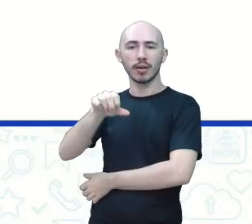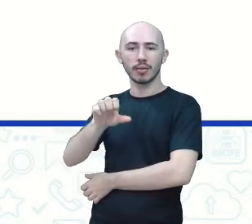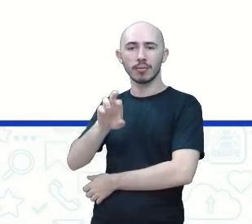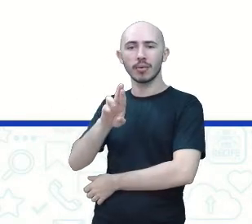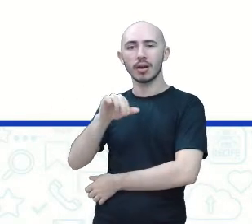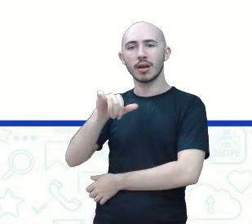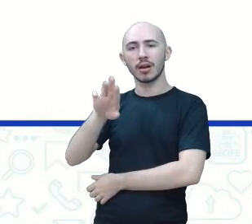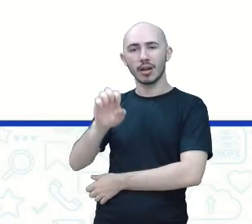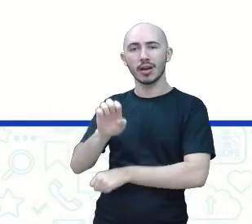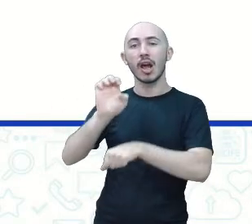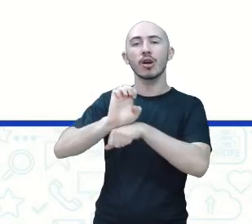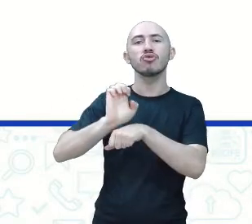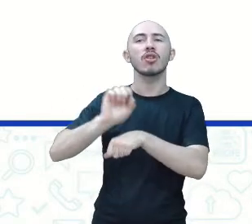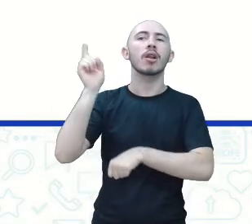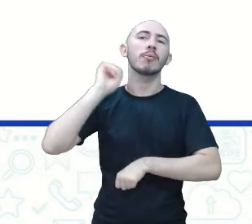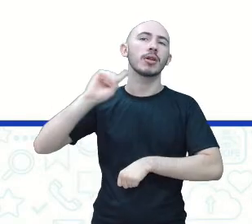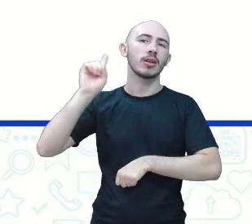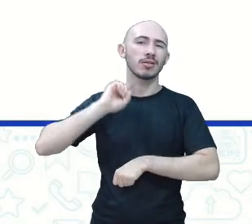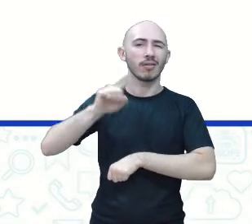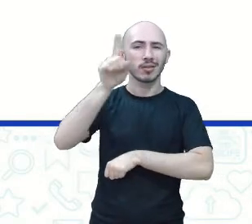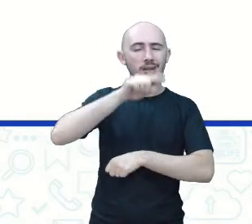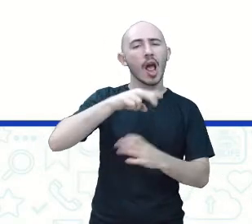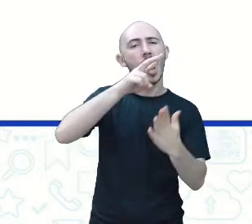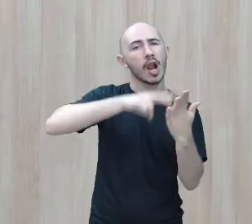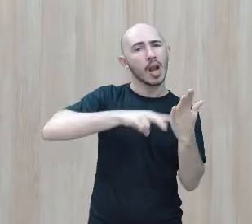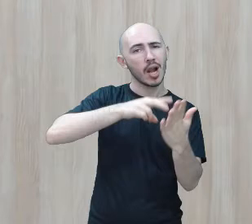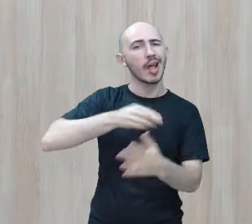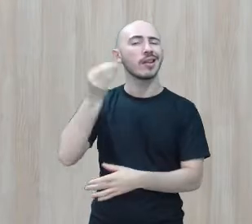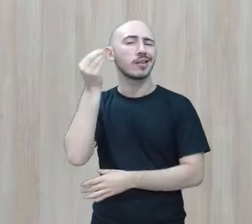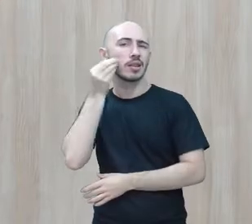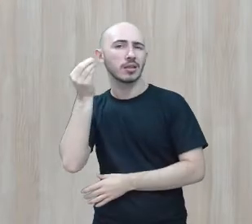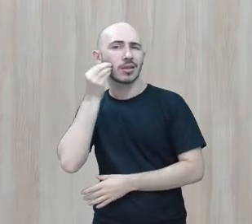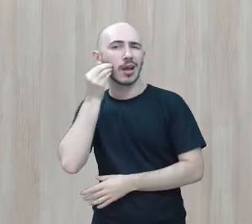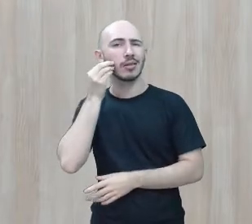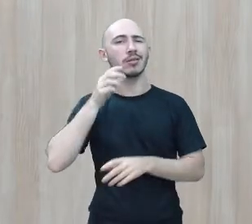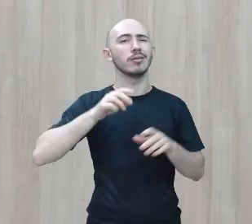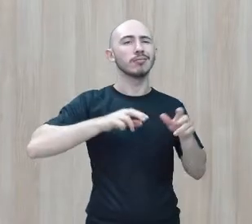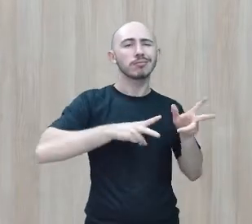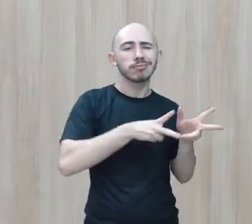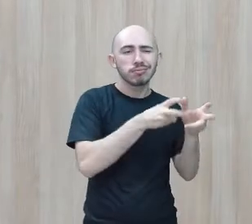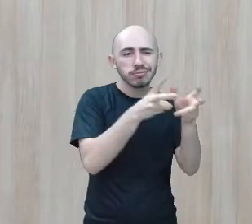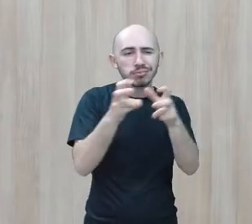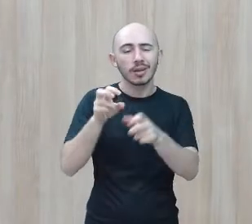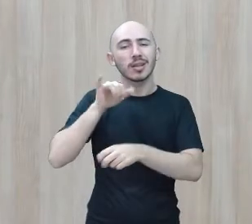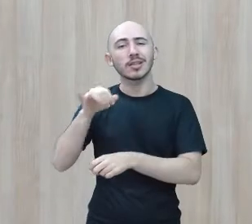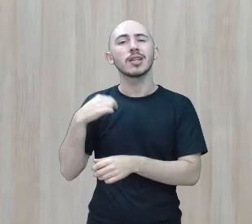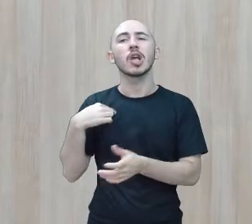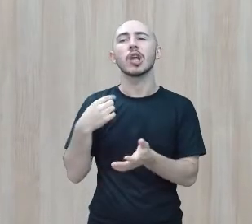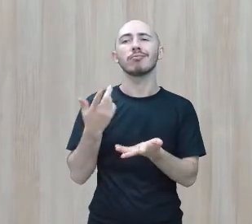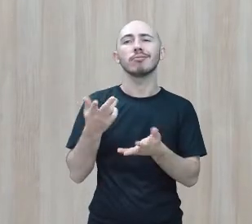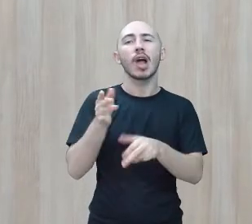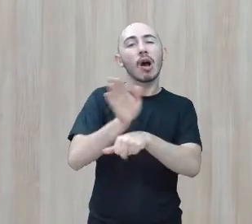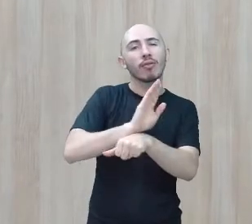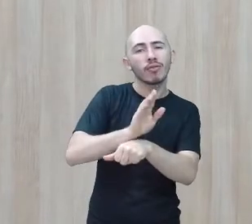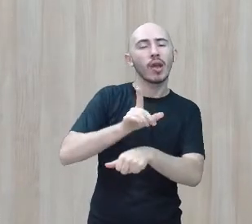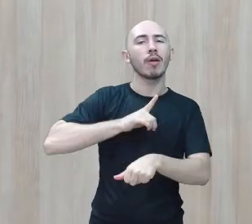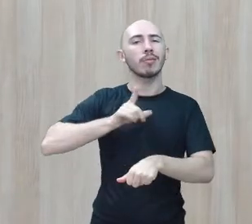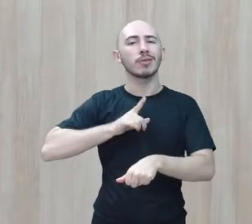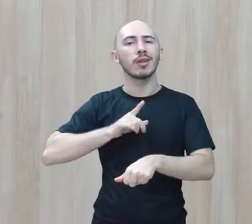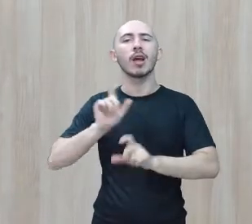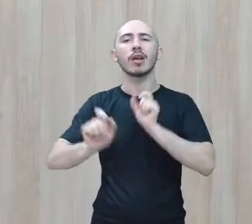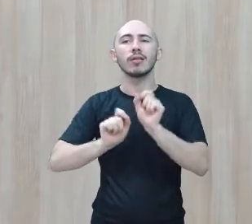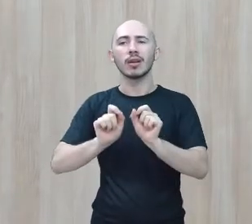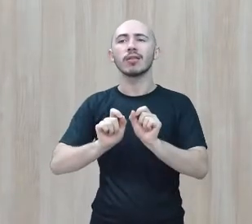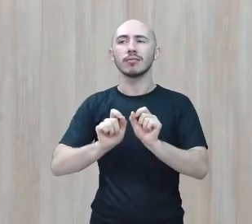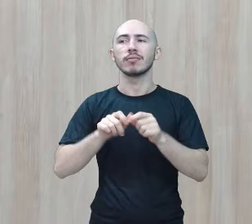Minas Gerais. Tentem ler alguma coisa, tentem observar se tem algum documentário falando, porque